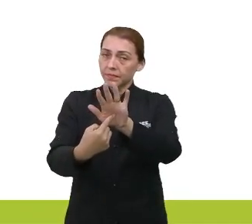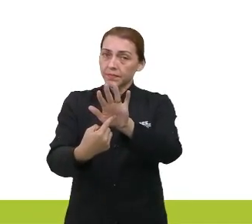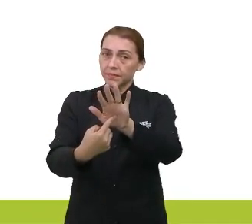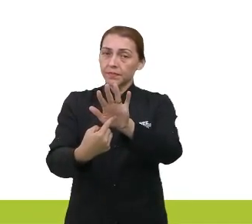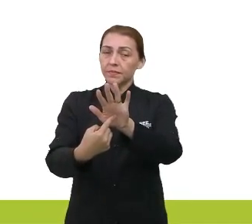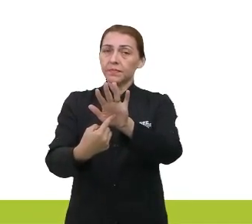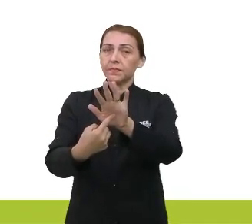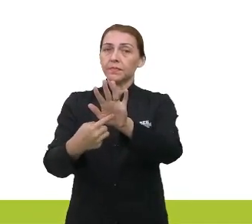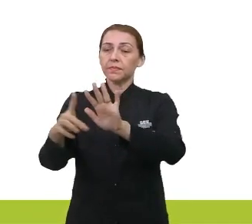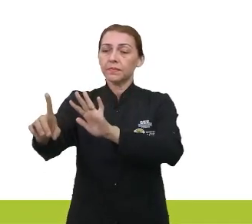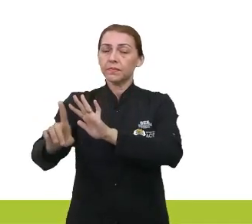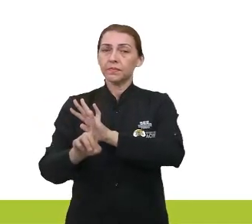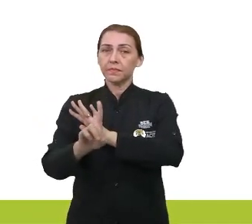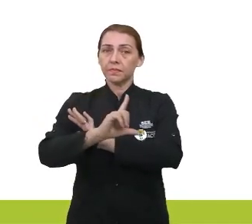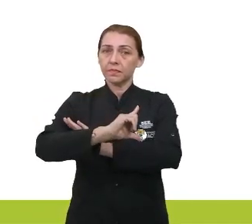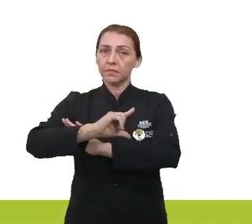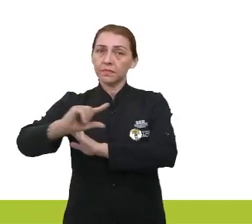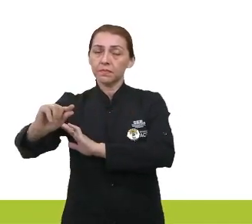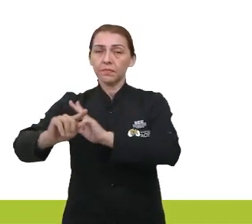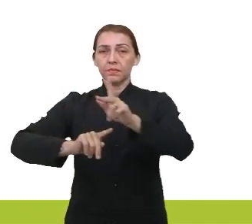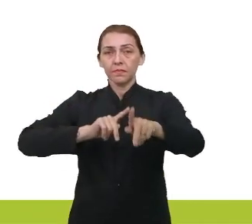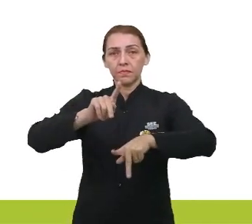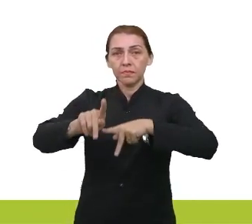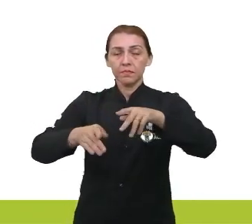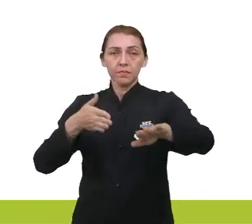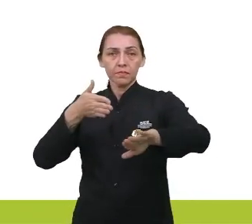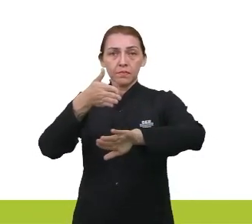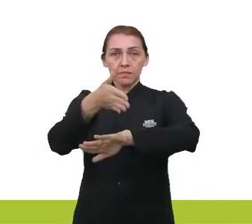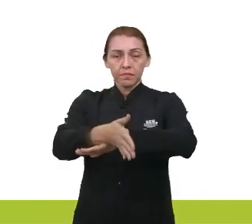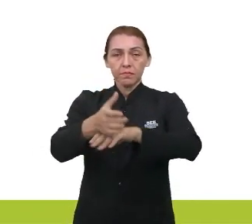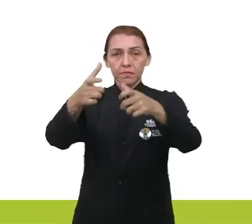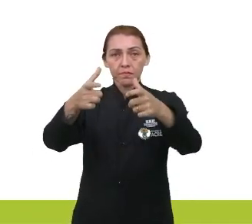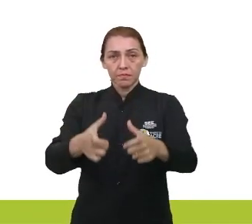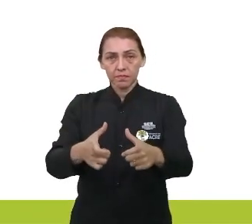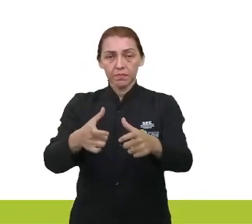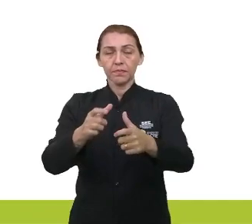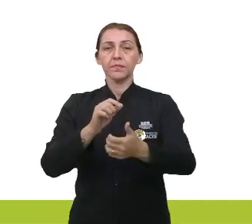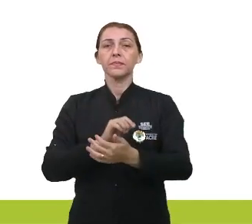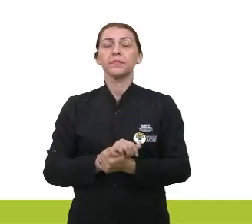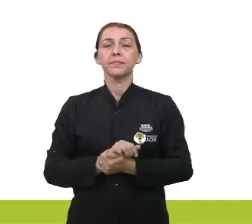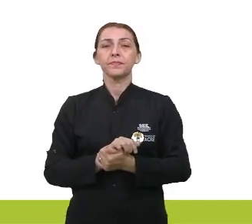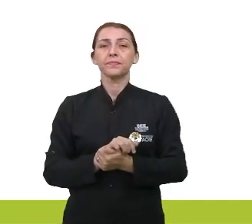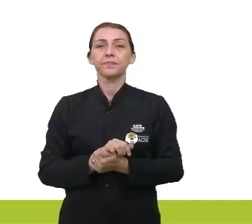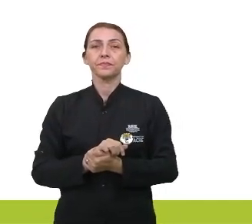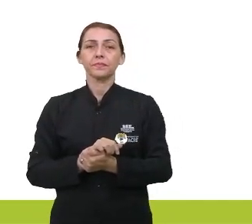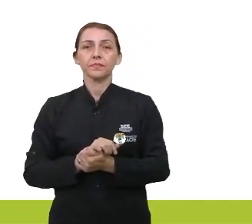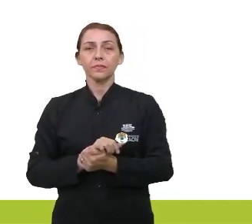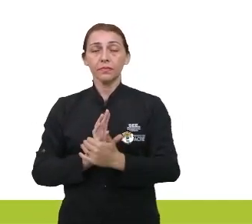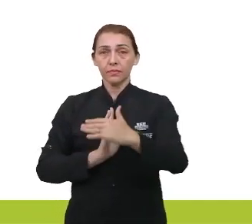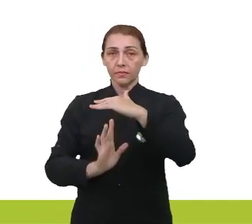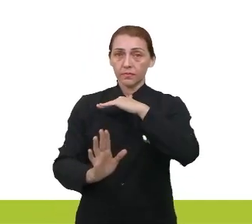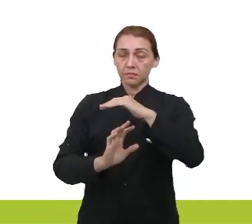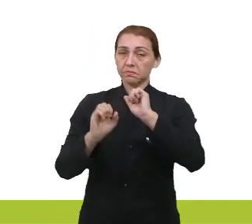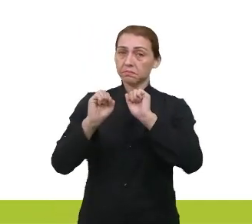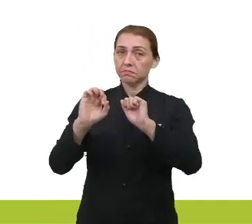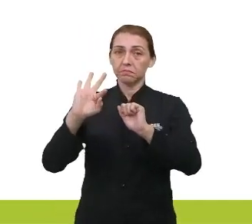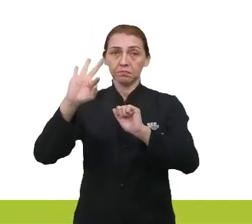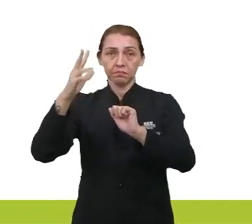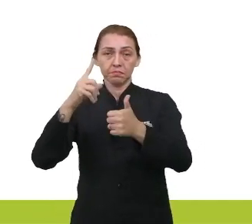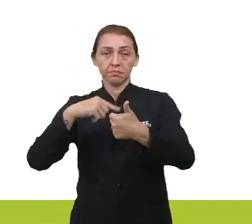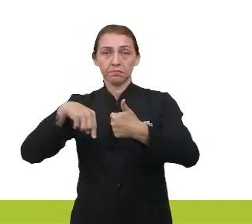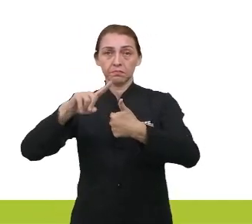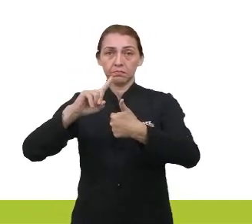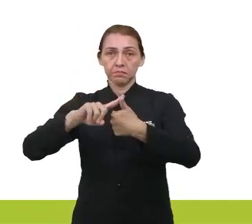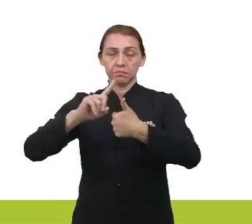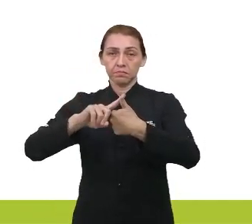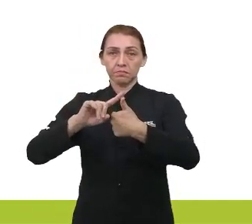o deslocamento, a saída dessa população sobre a superfície terrestre. As migrações, elas podem ocorrer de